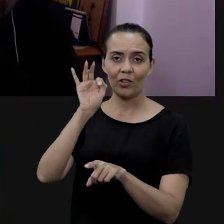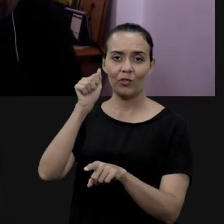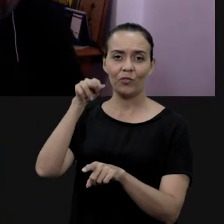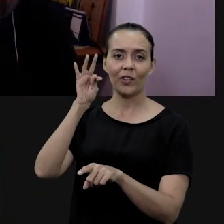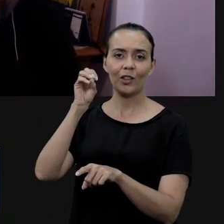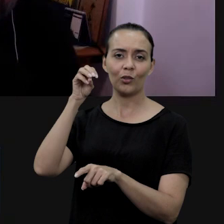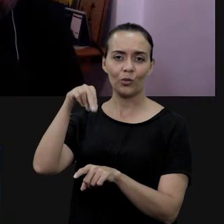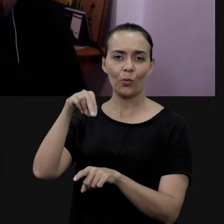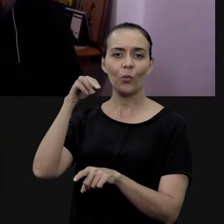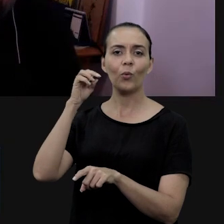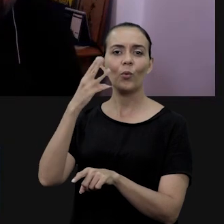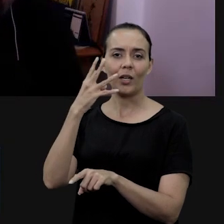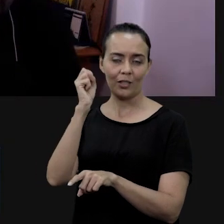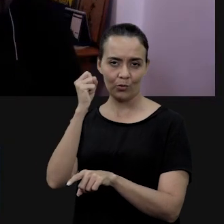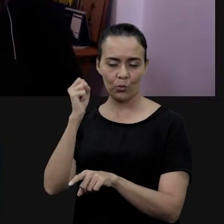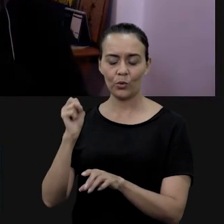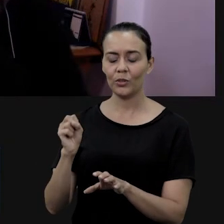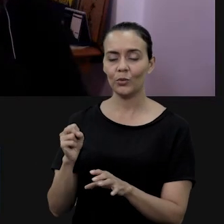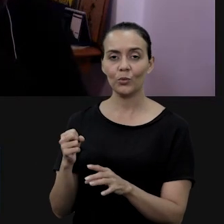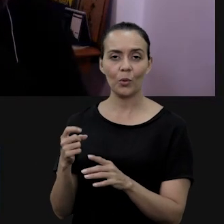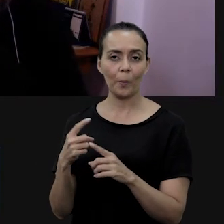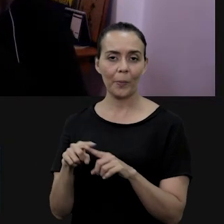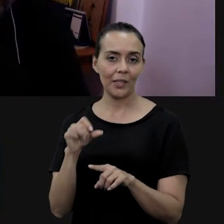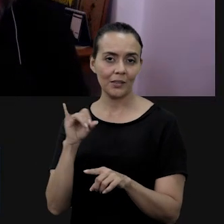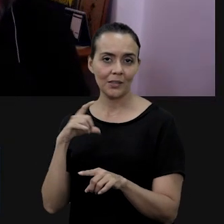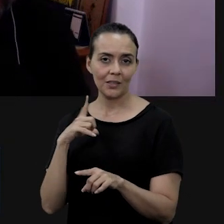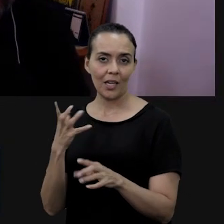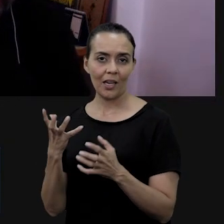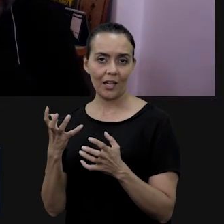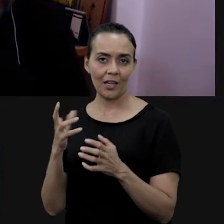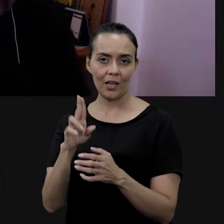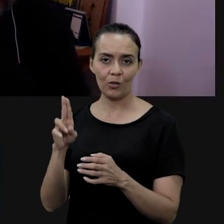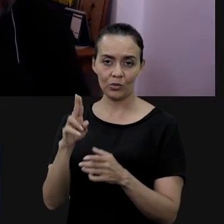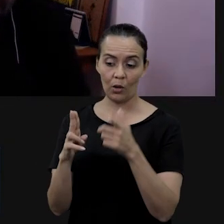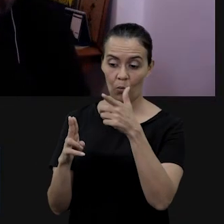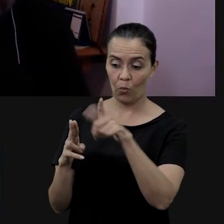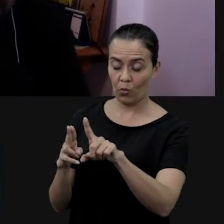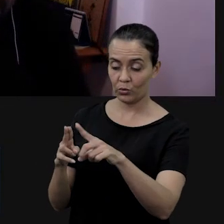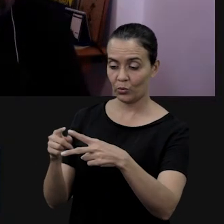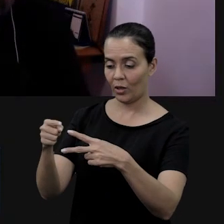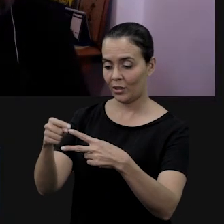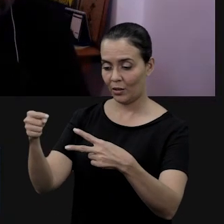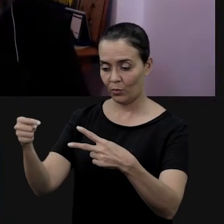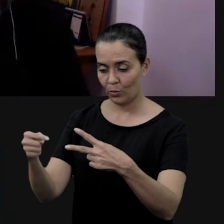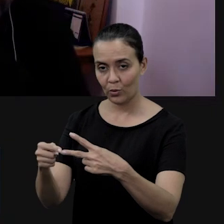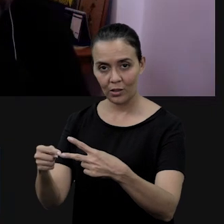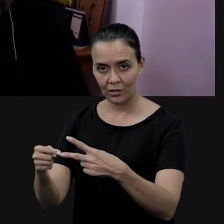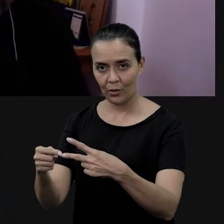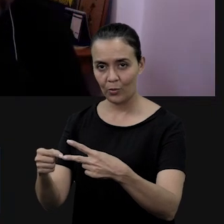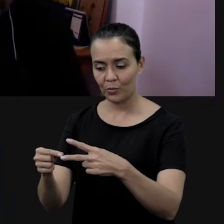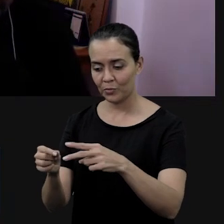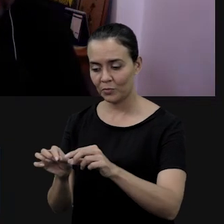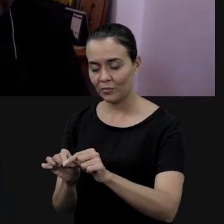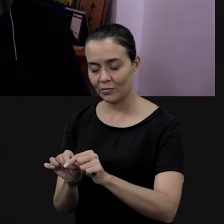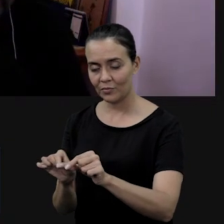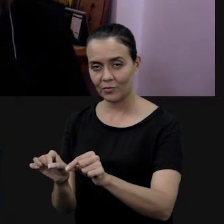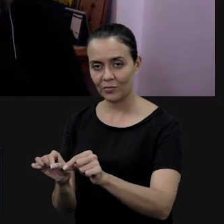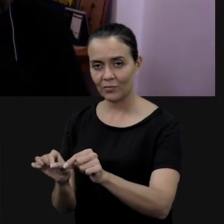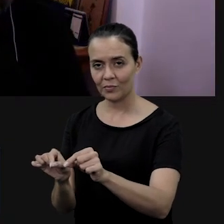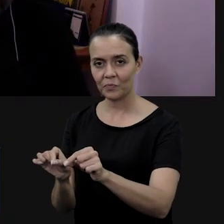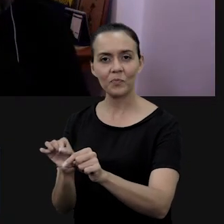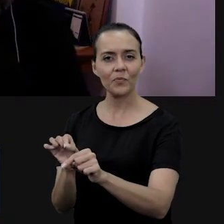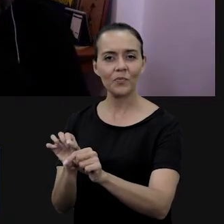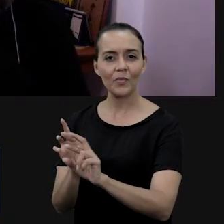Porém, se você quer usar um lapela em um canal e o boom no outro